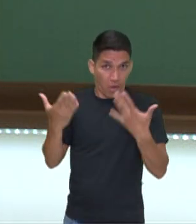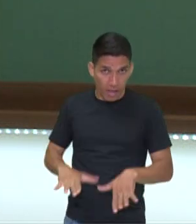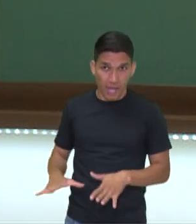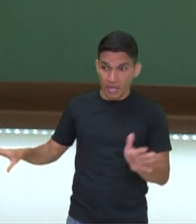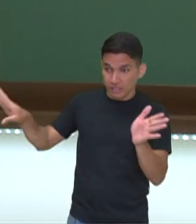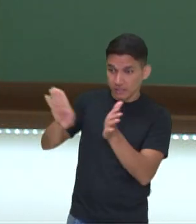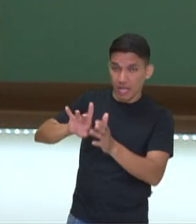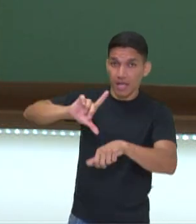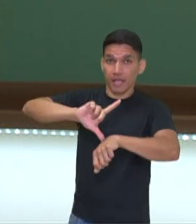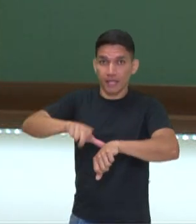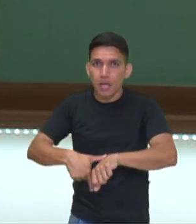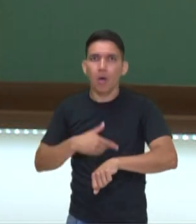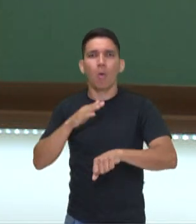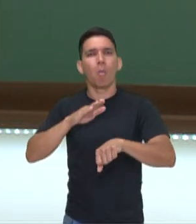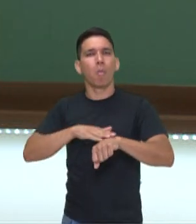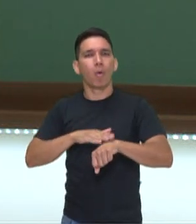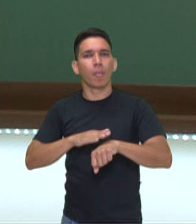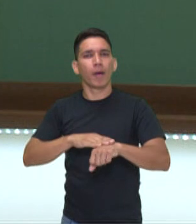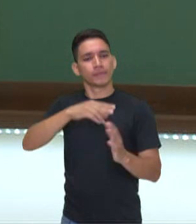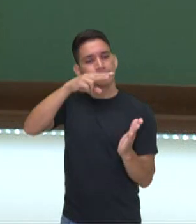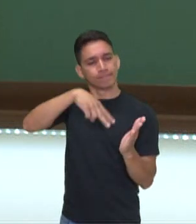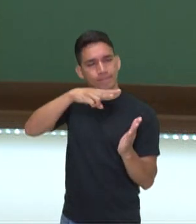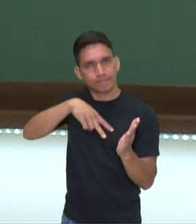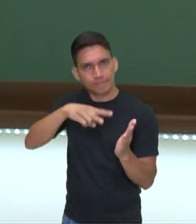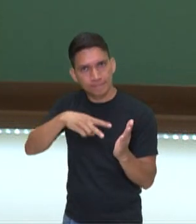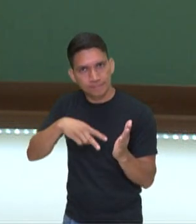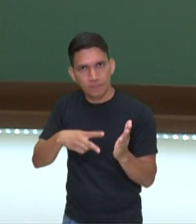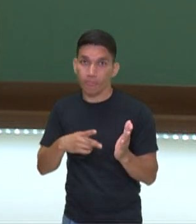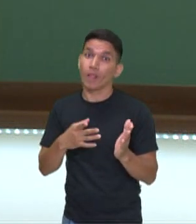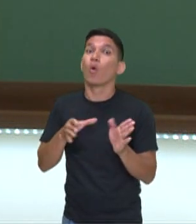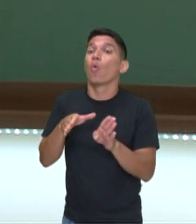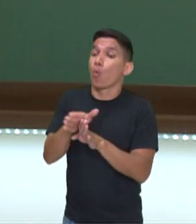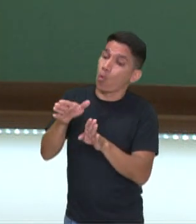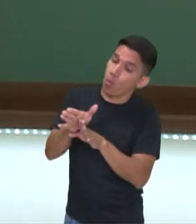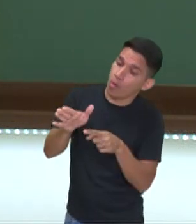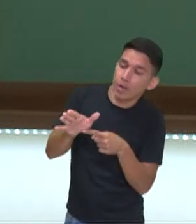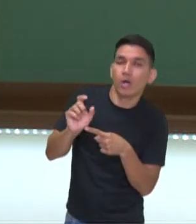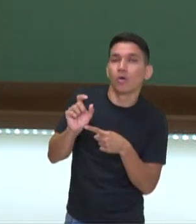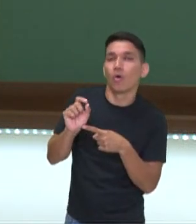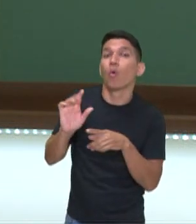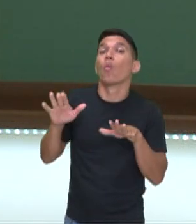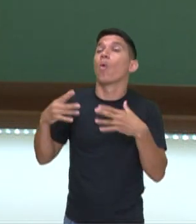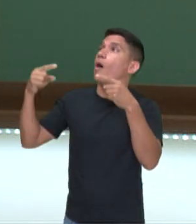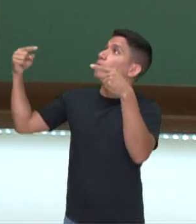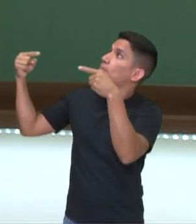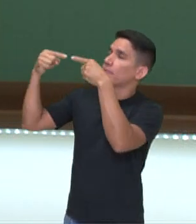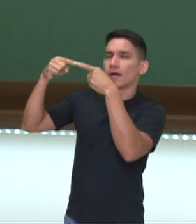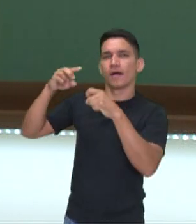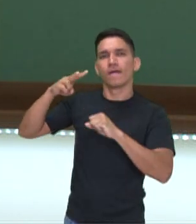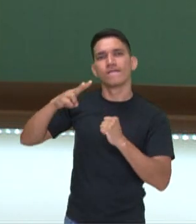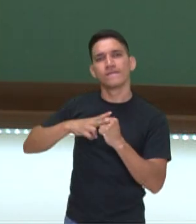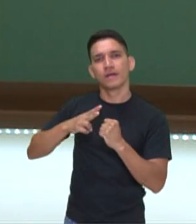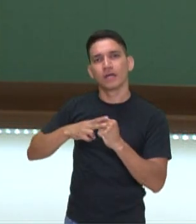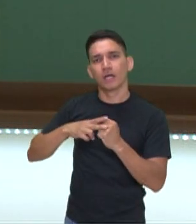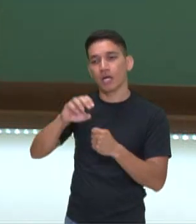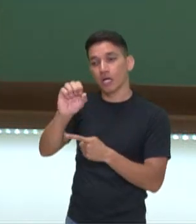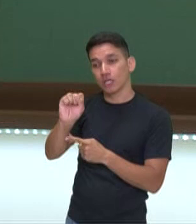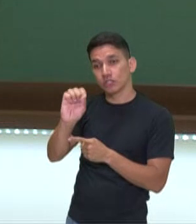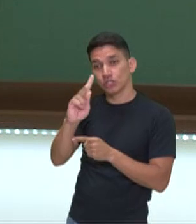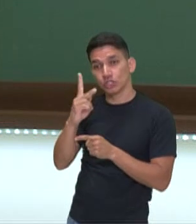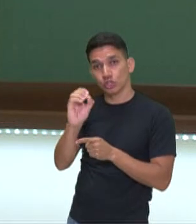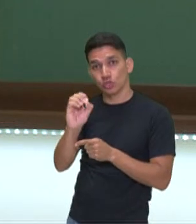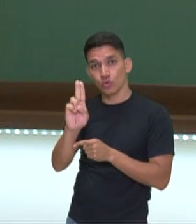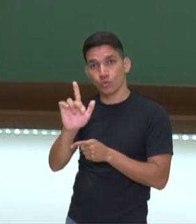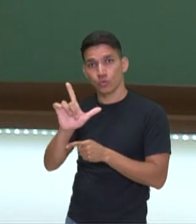para a leitura. Então, aqui nós temos um conselho. Qual verbo modal nós podemos usar para conselho? Should. I think